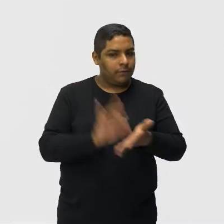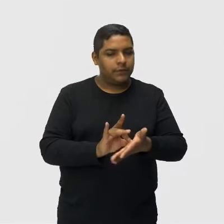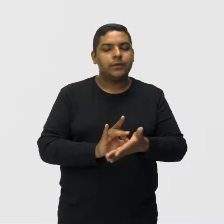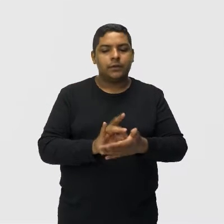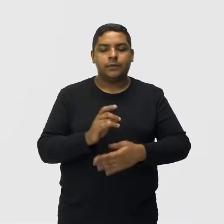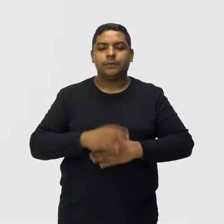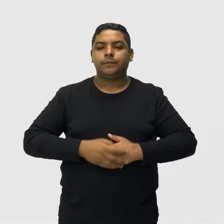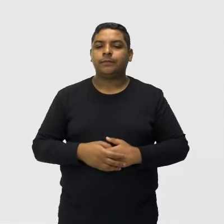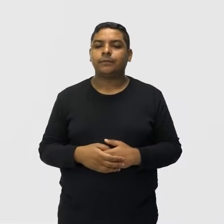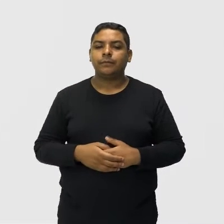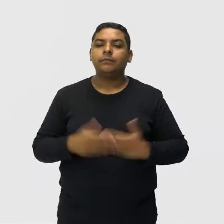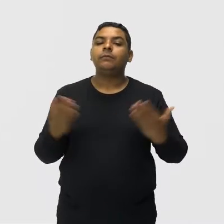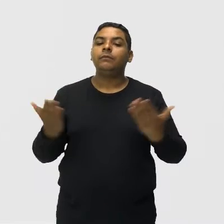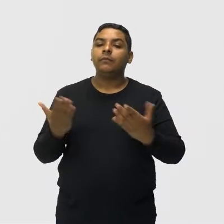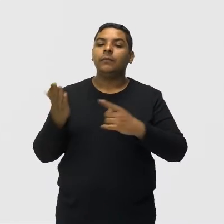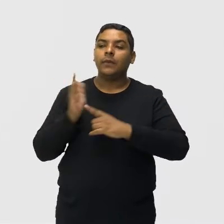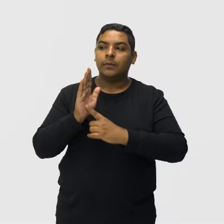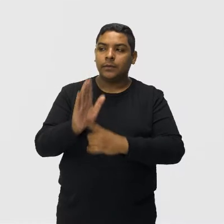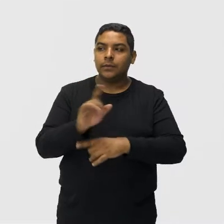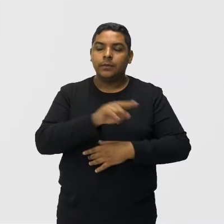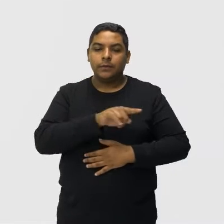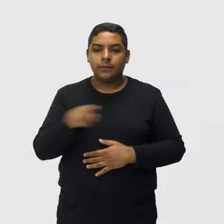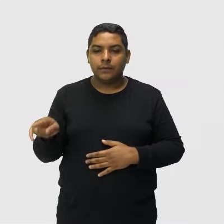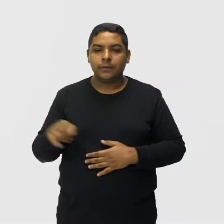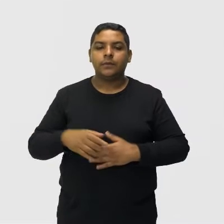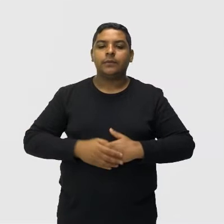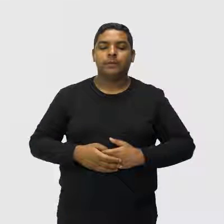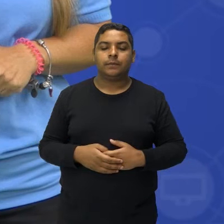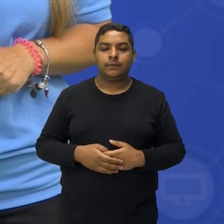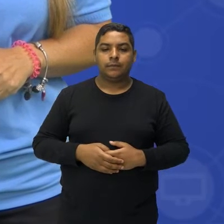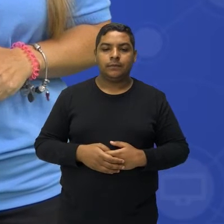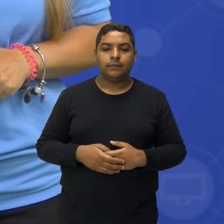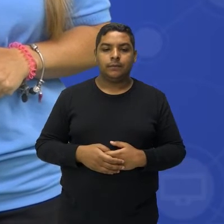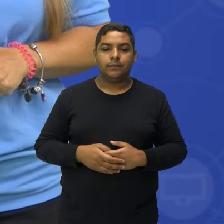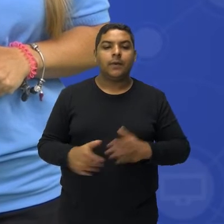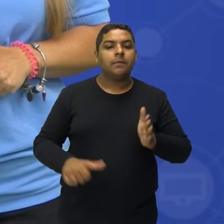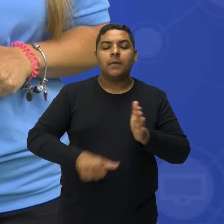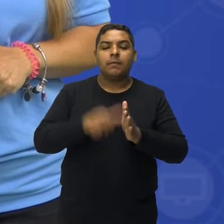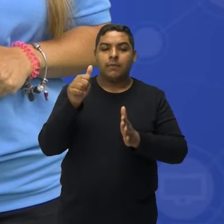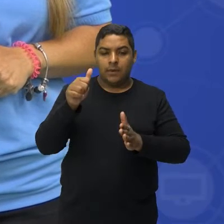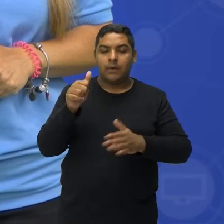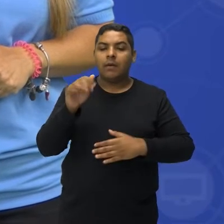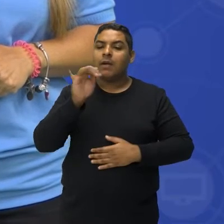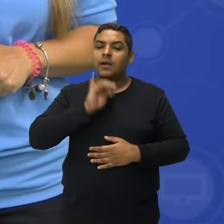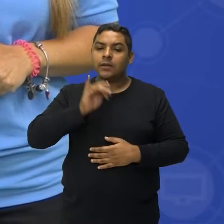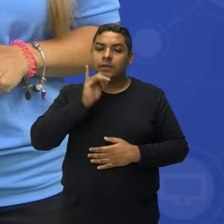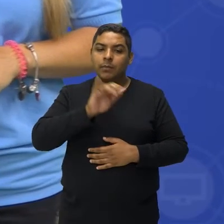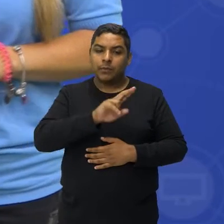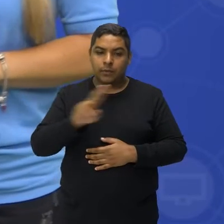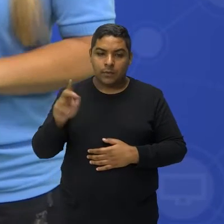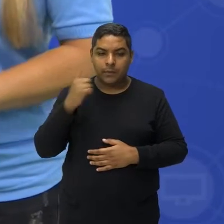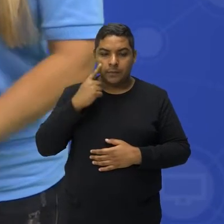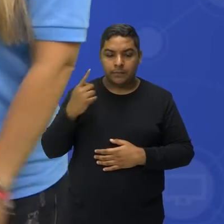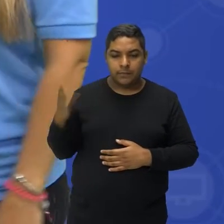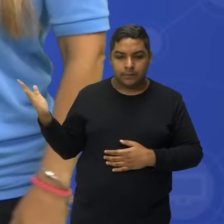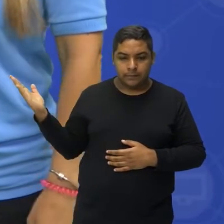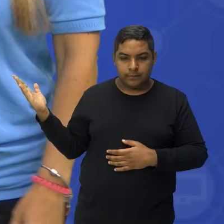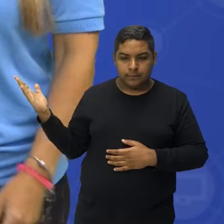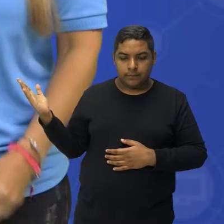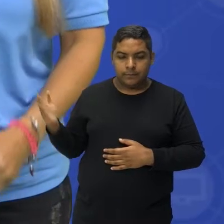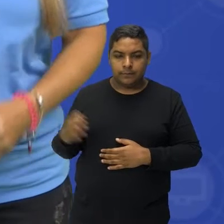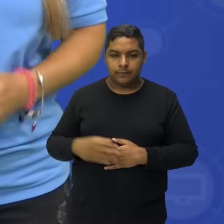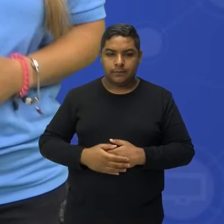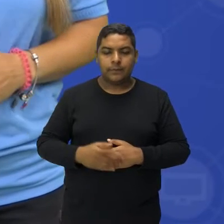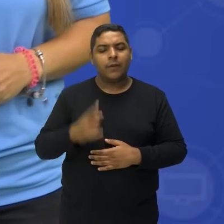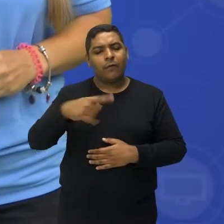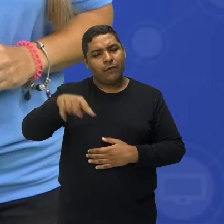compostos orgânicos. E agora eu apresento a vocês, tá, na nossa primeiro exemplo de nomenclatura das cetonas, tá? Que você